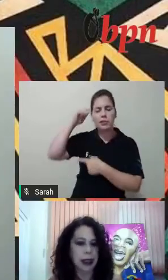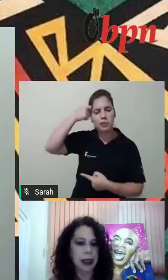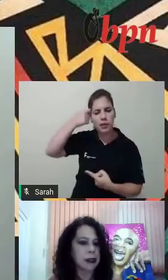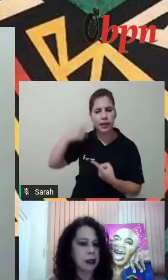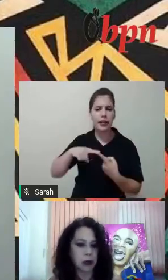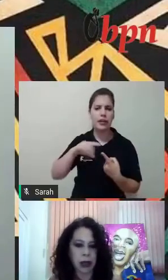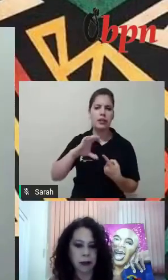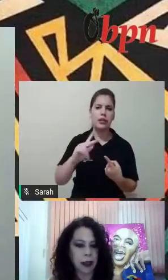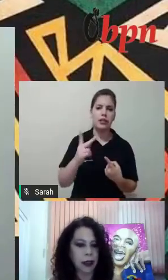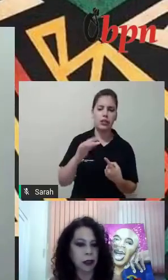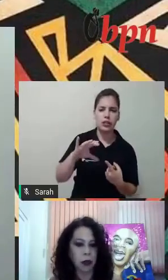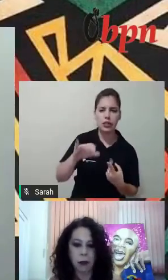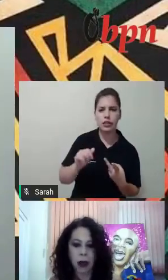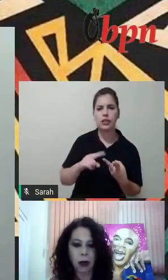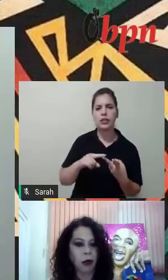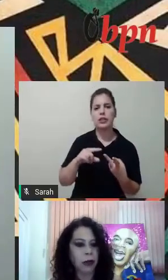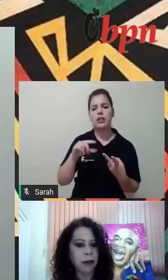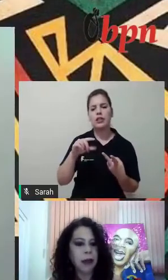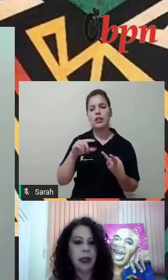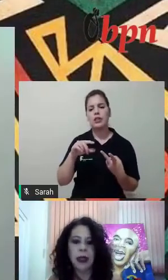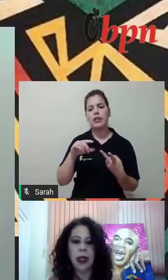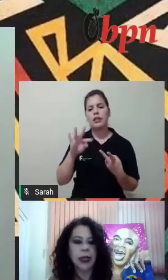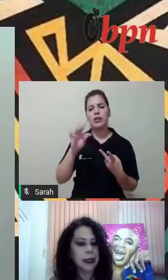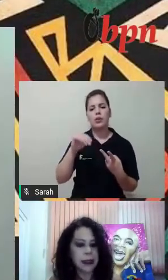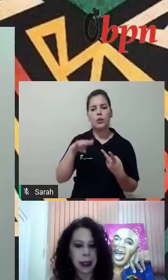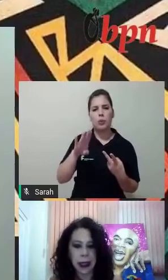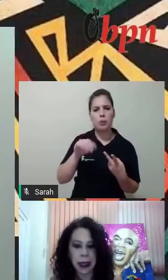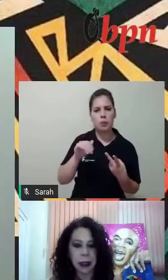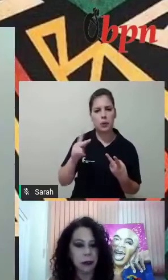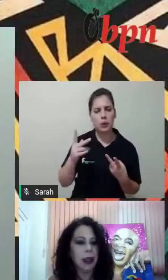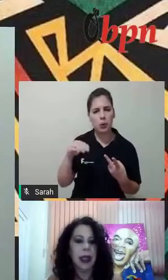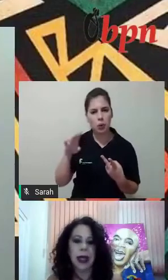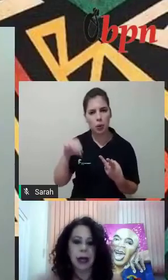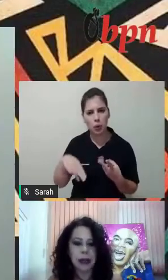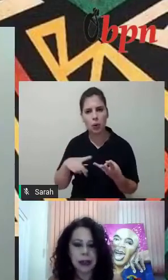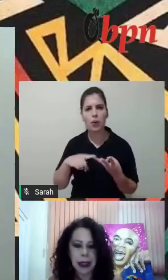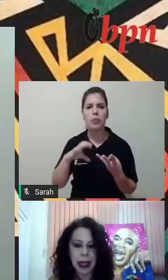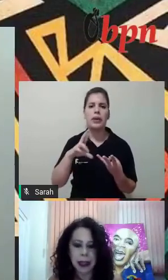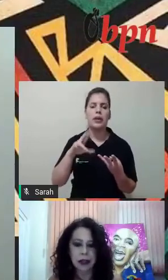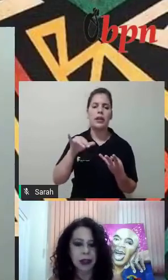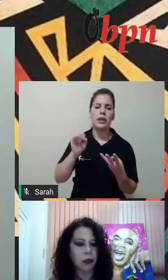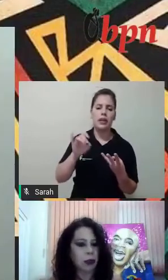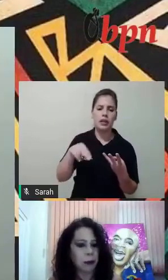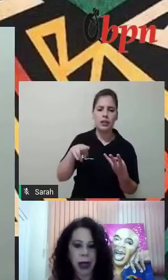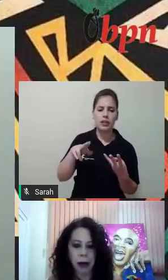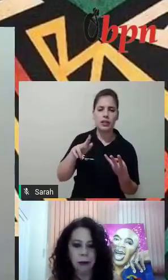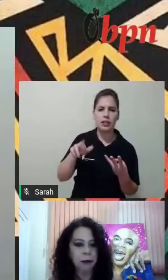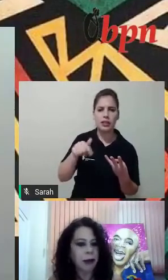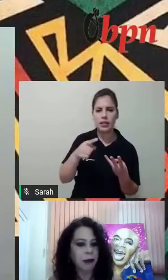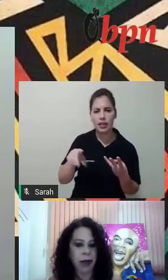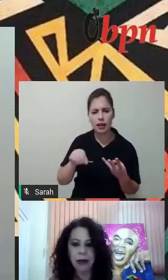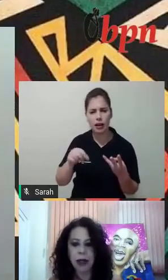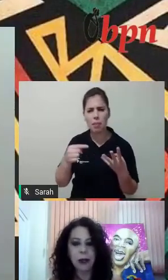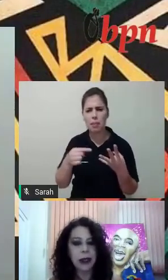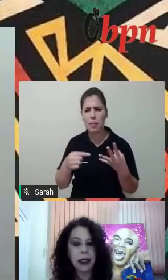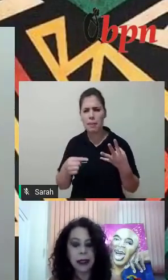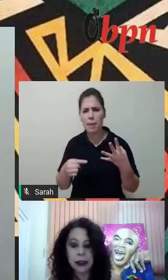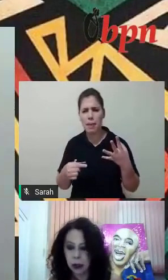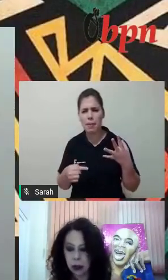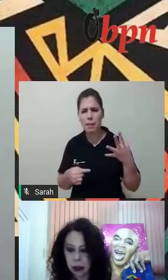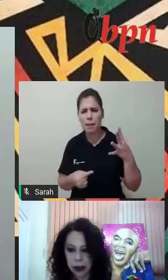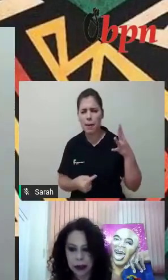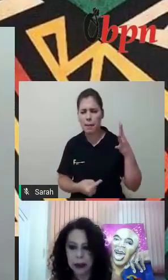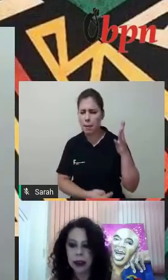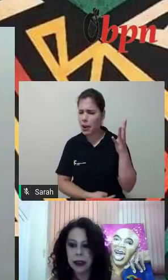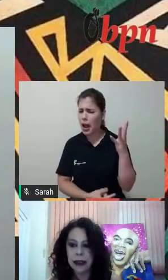Madame Satã, Cintura Fina, Tomba Homem, né, Cris Negão, Cláudia Celeste, Veluma Brown, Vera Verão e